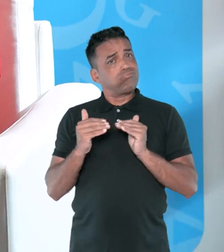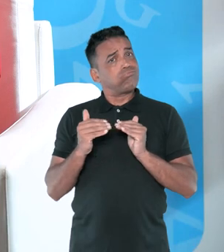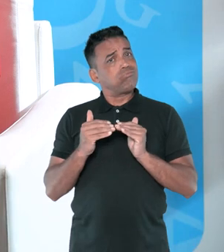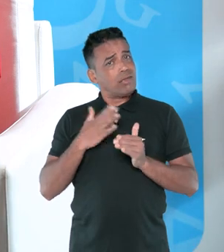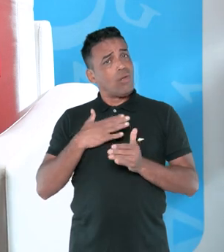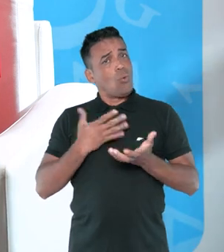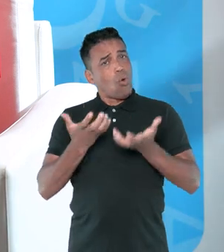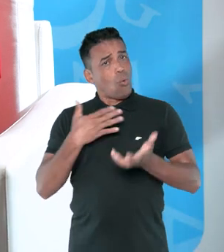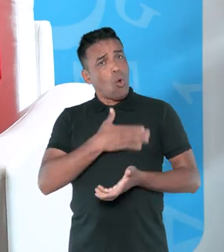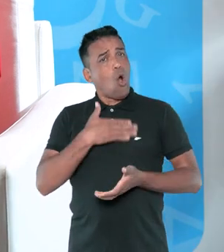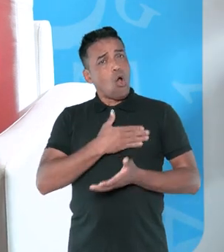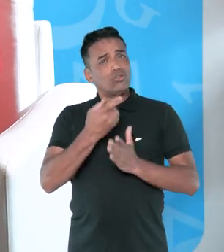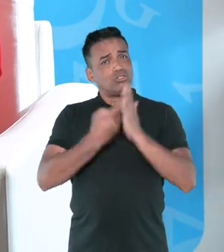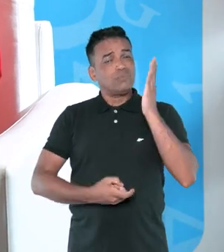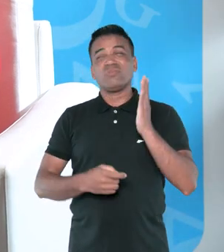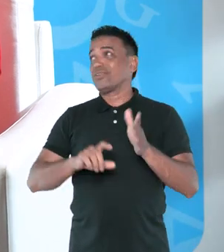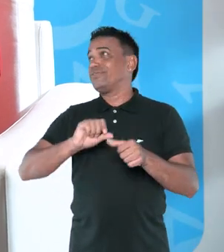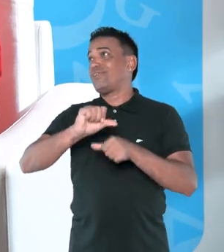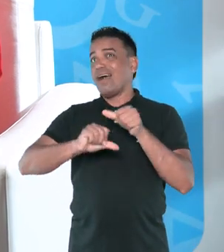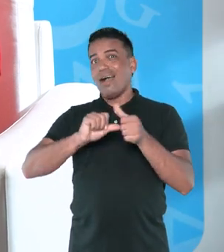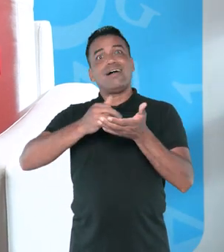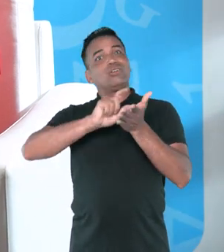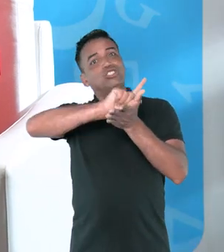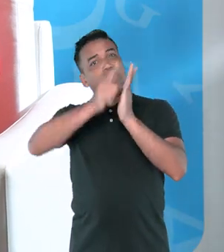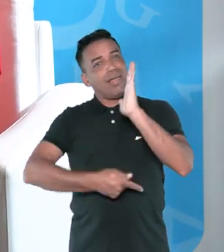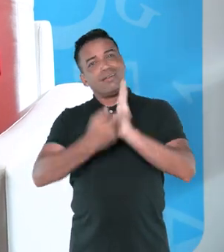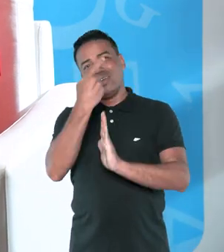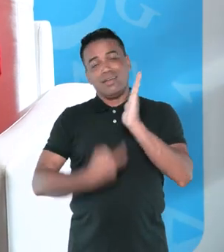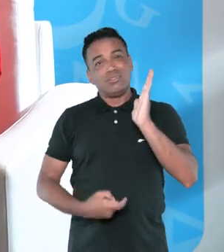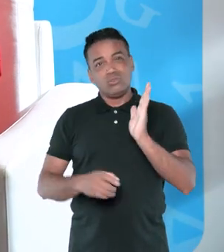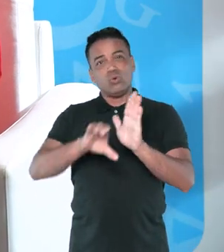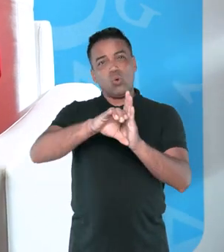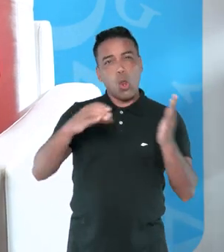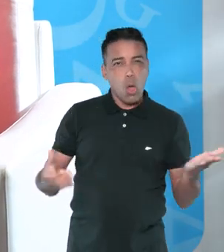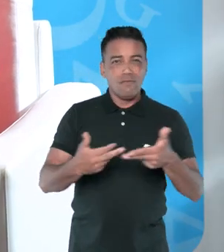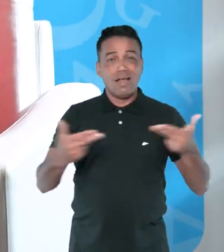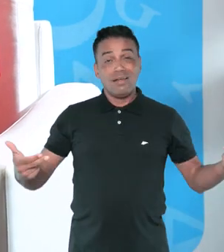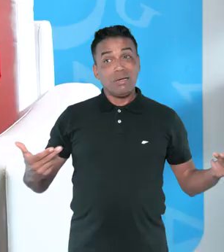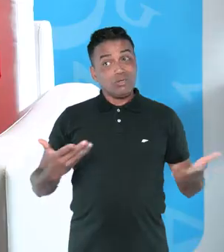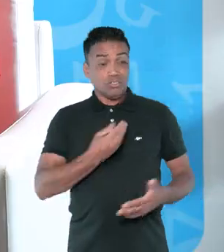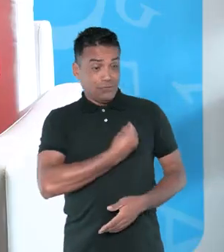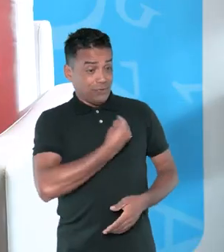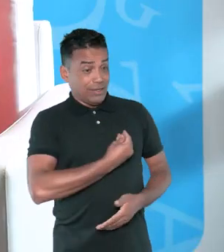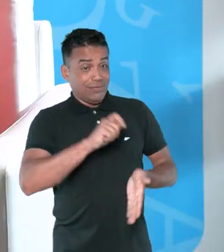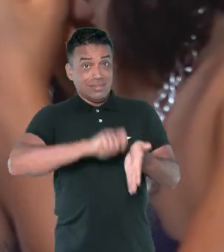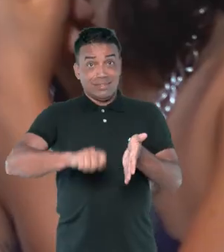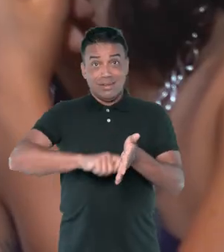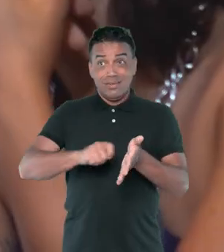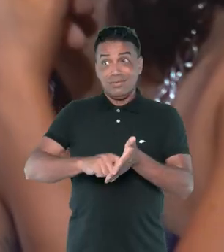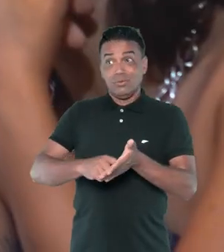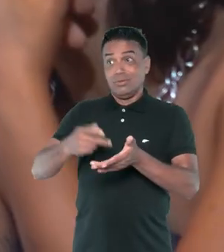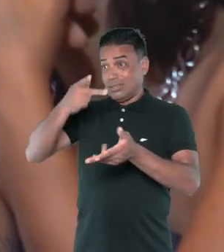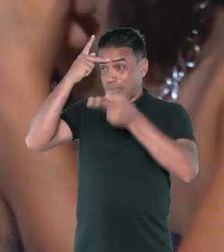de escrita que eu gosto, né? Eu faço várias outras coisas, crônica e tudo, mas tudo por encomenda, porque quando a gente vive de escrever, a gente vive de aceitar encomendas,